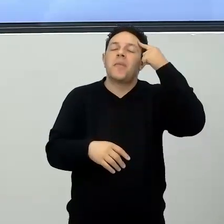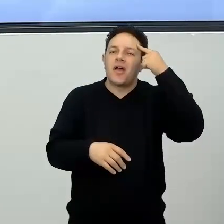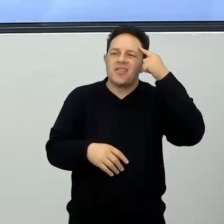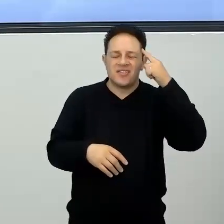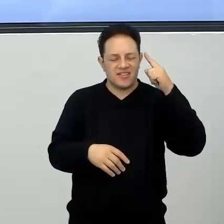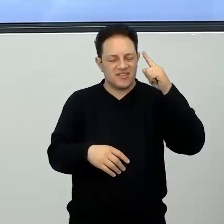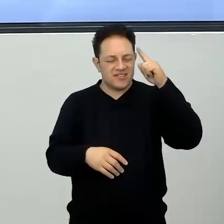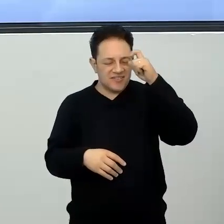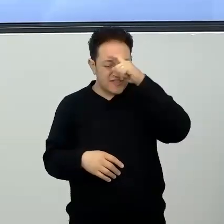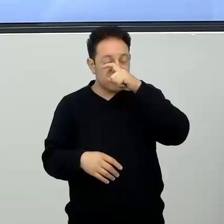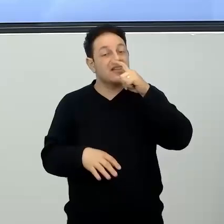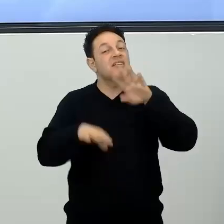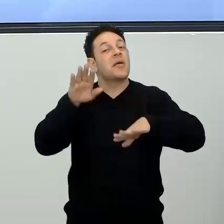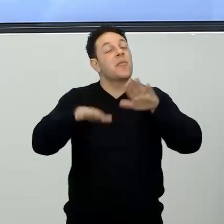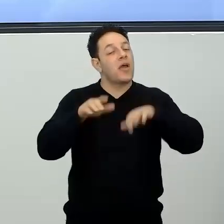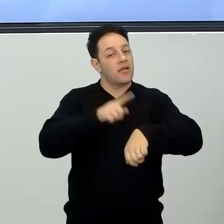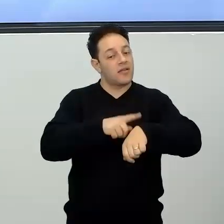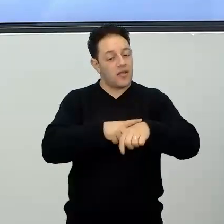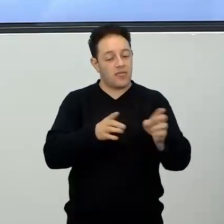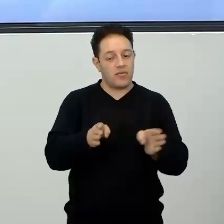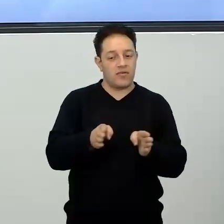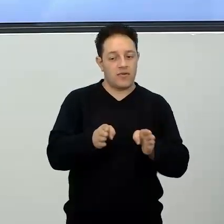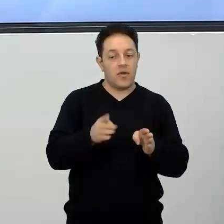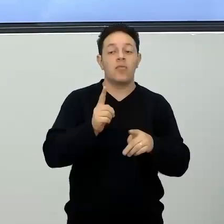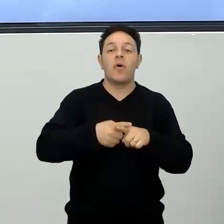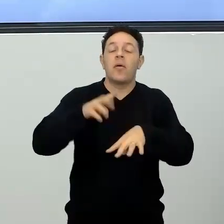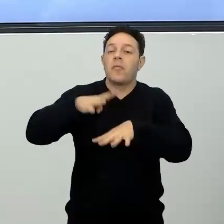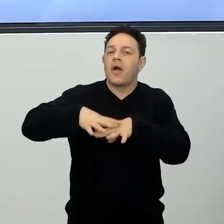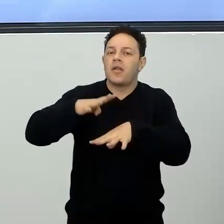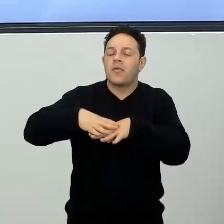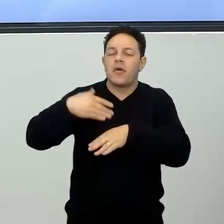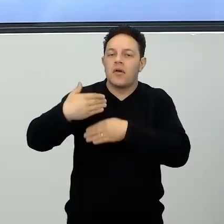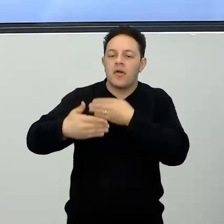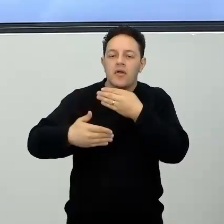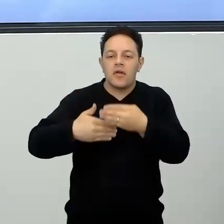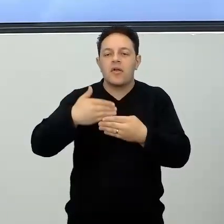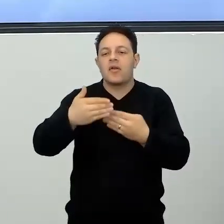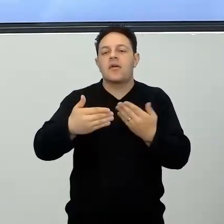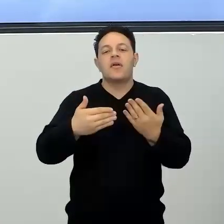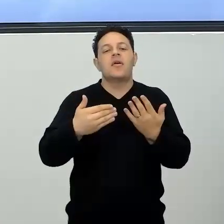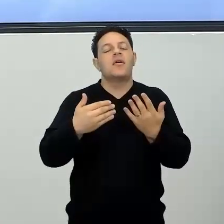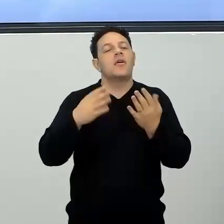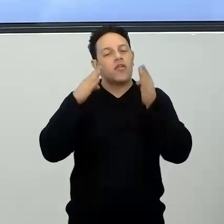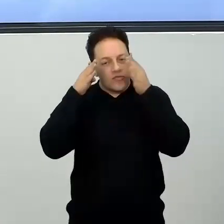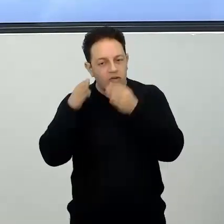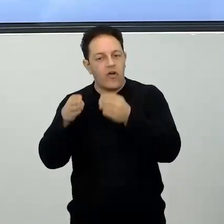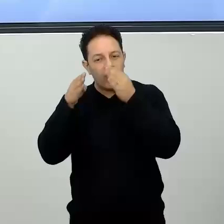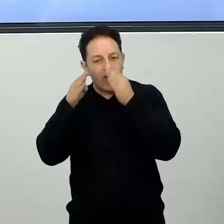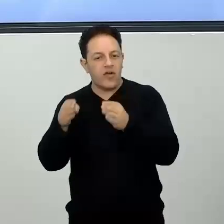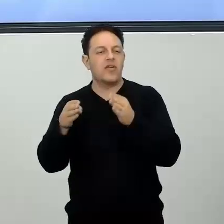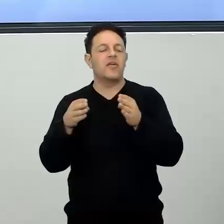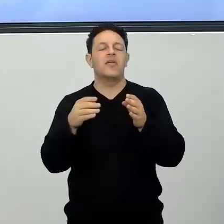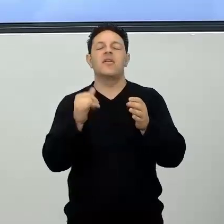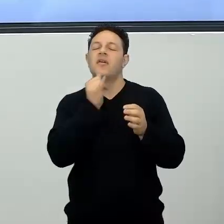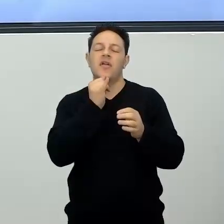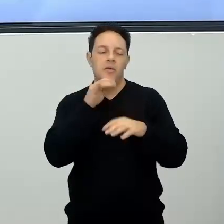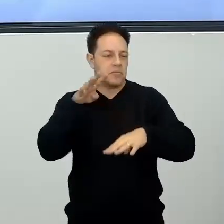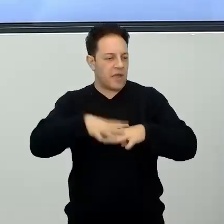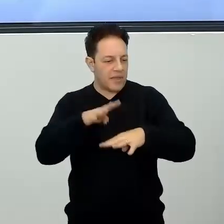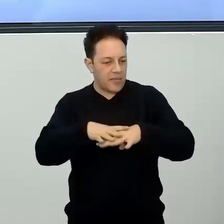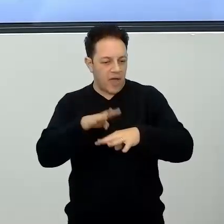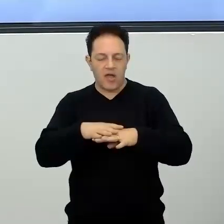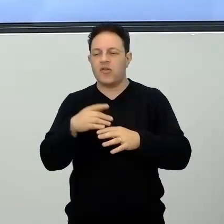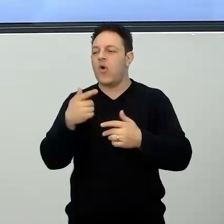em uma determinada fase, porque a matemática fica muito no campo muito distante